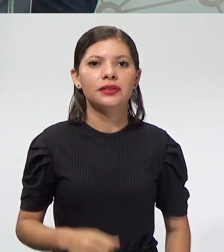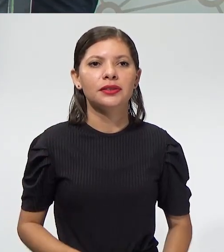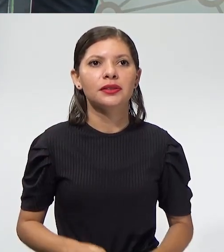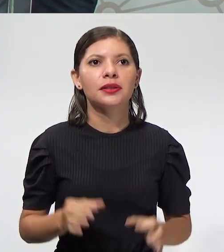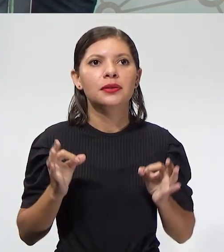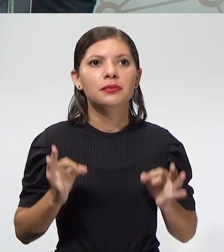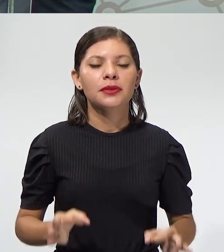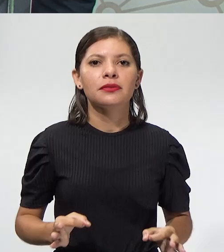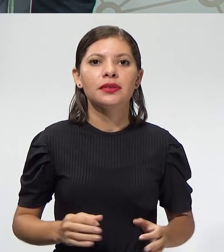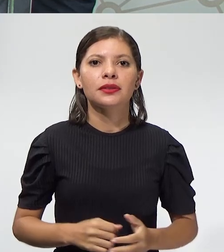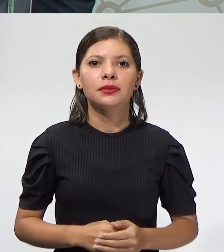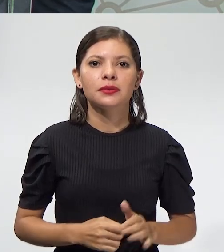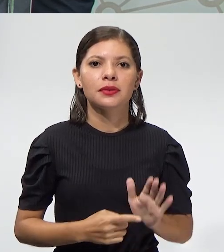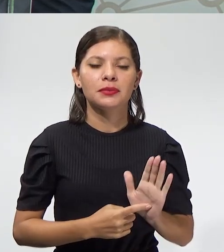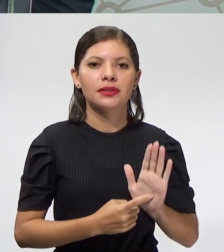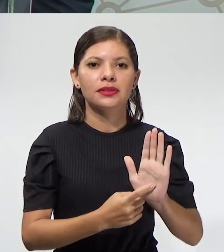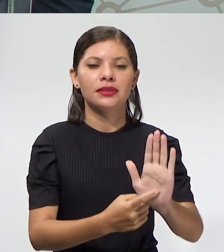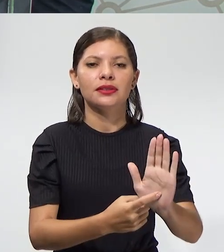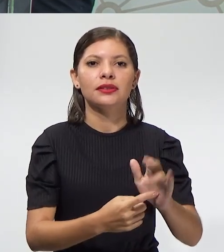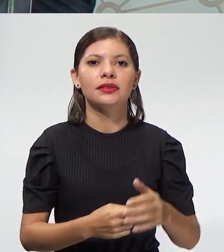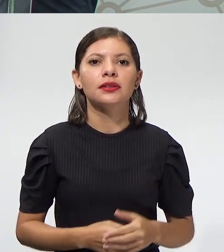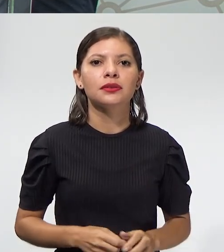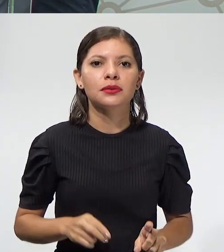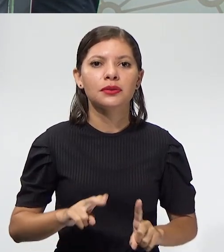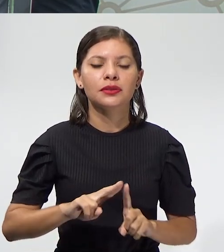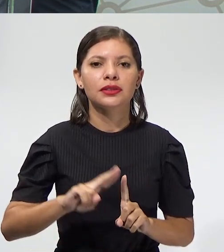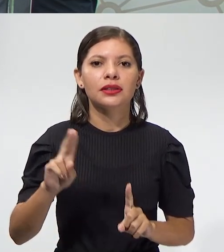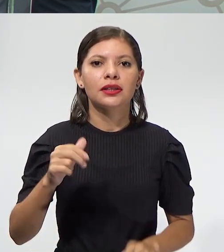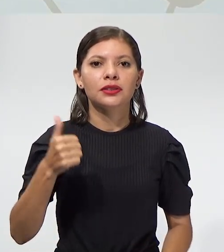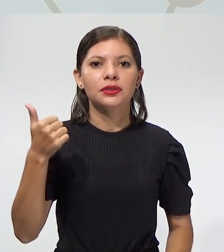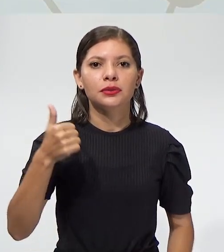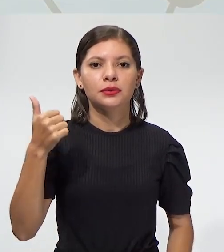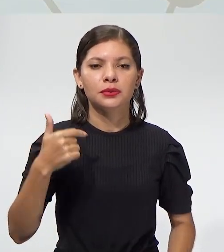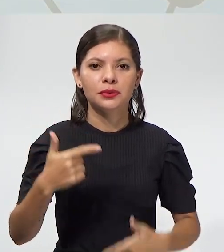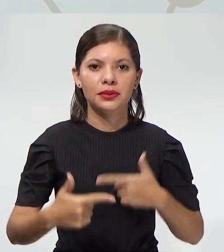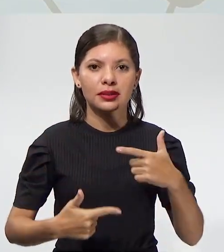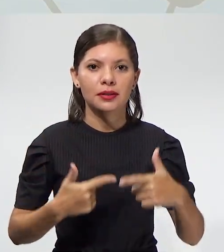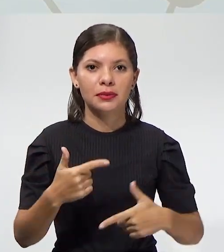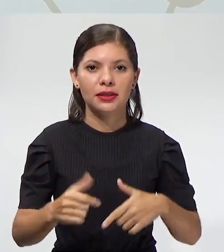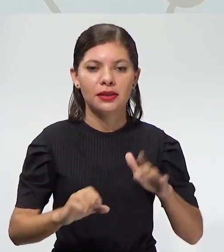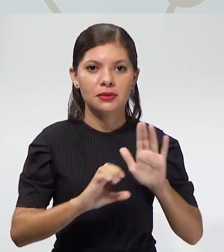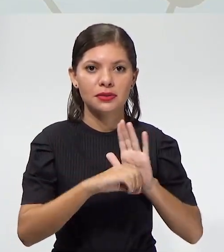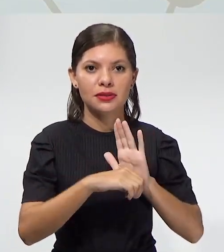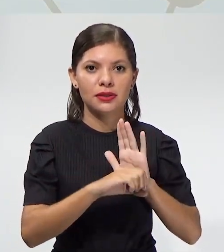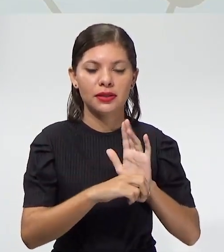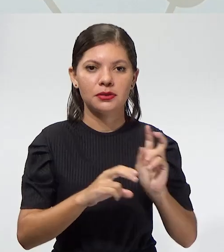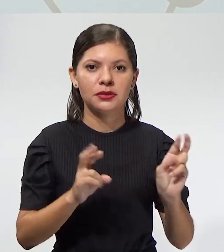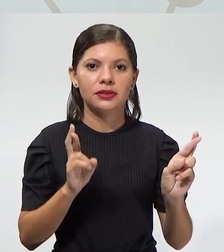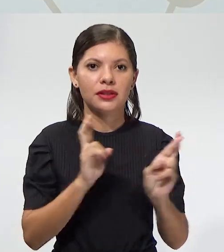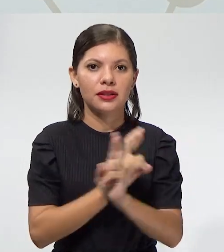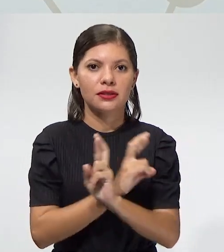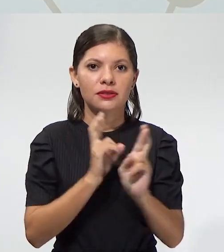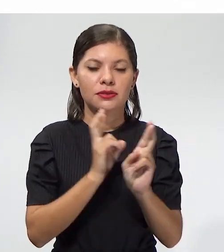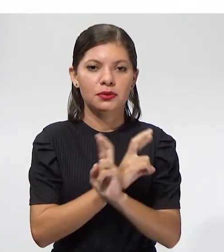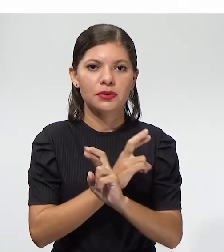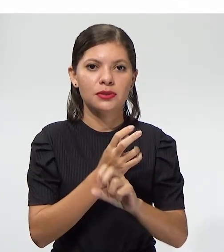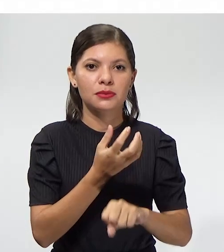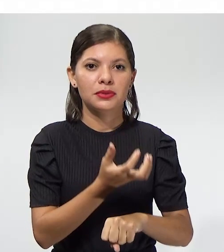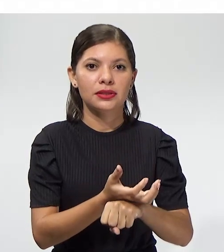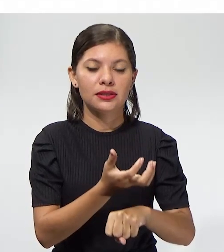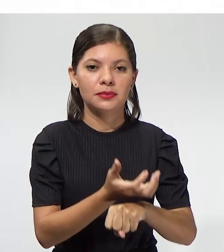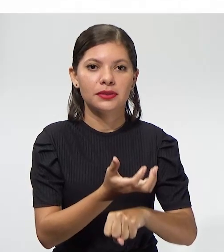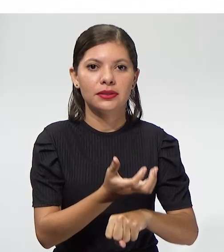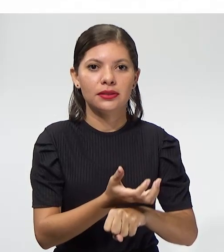Perfeito. Fazer a apresentação, unidade 1, a gente vai trabalhar os conceitos e relações sobre